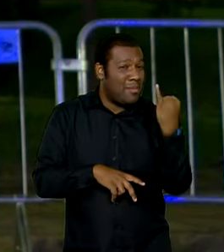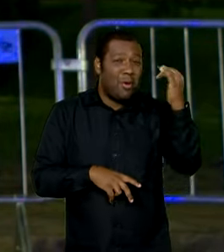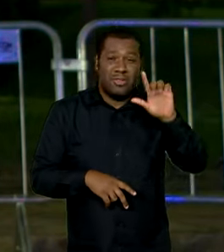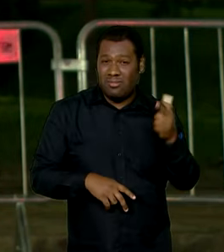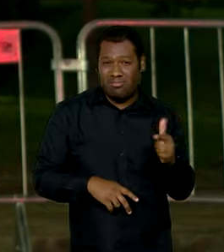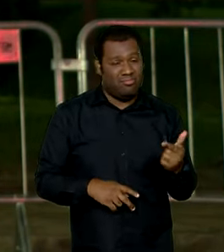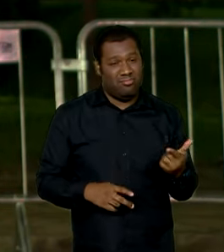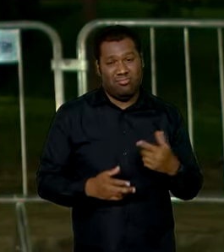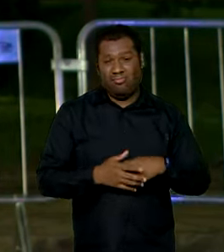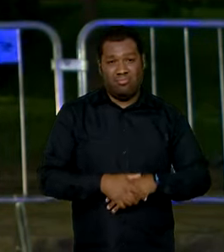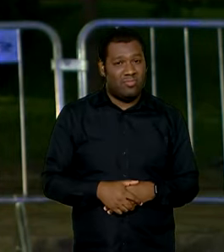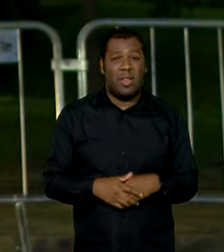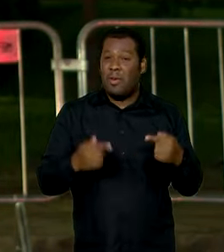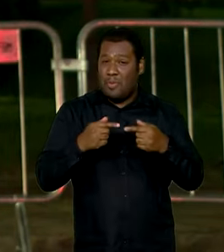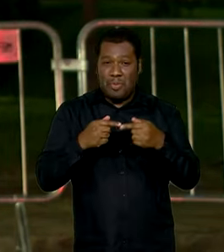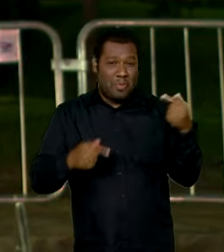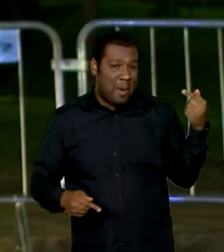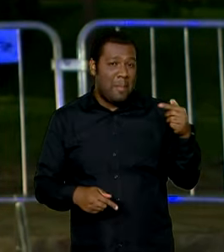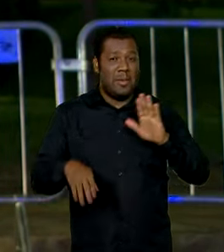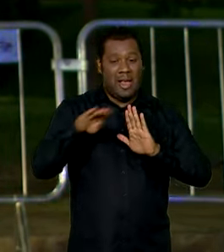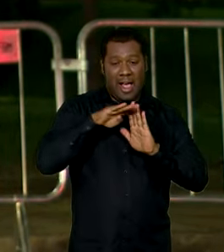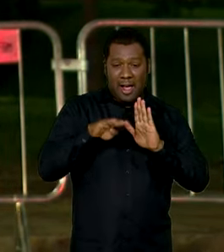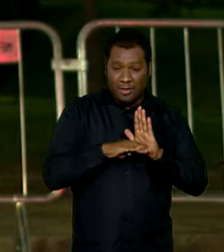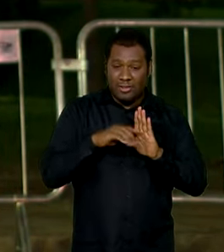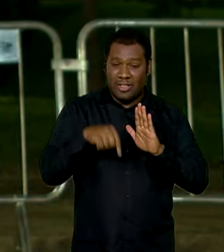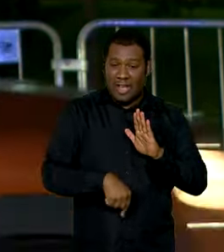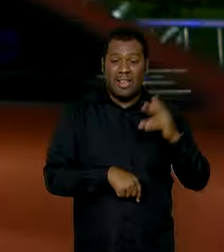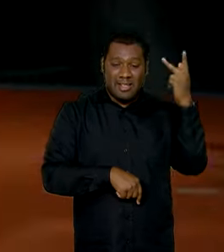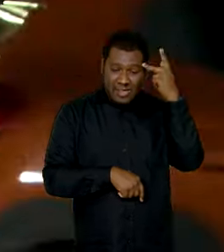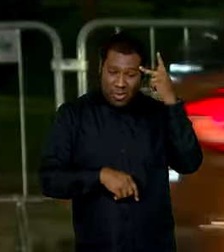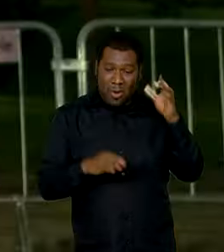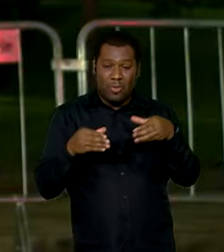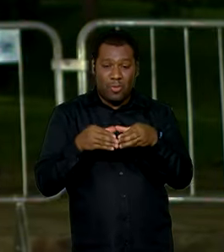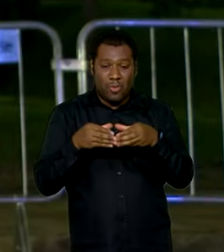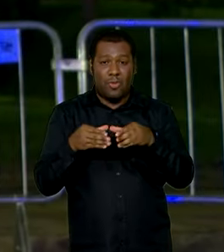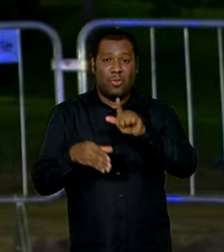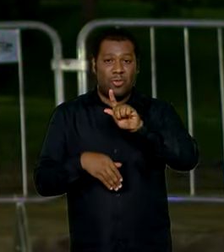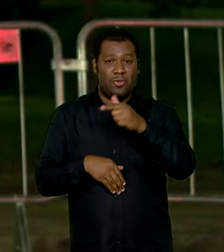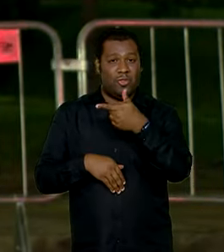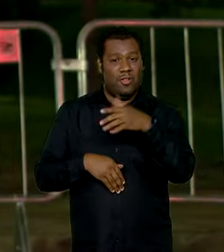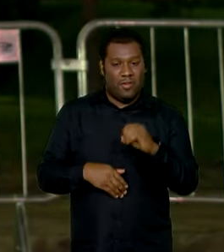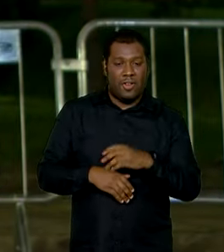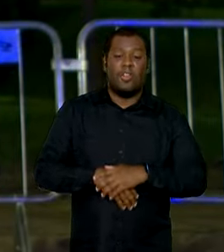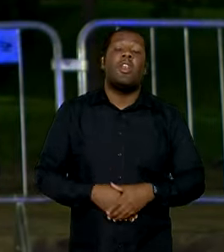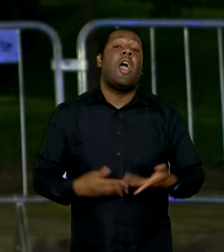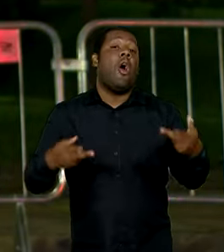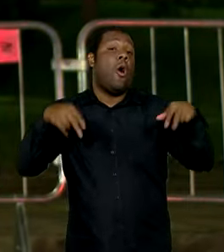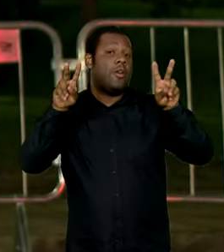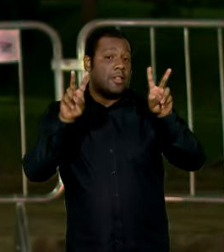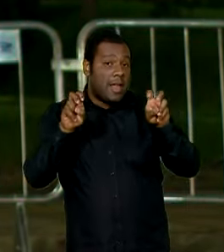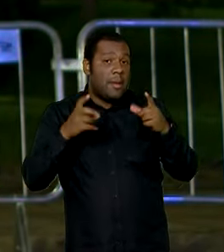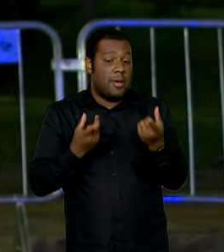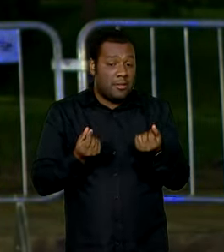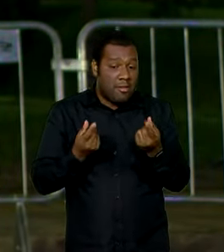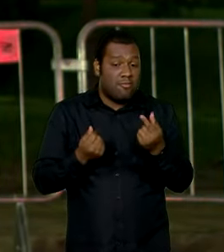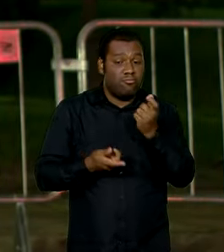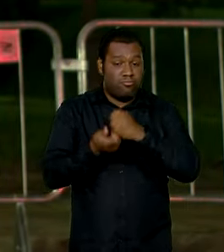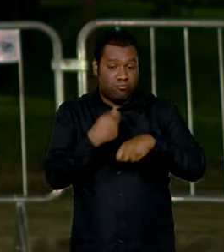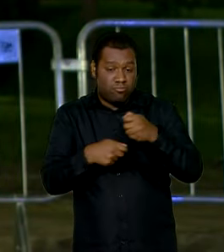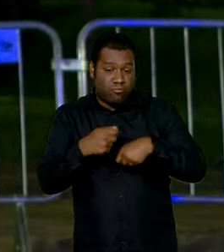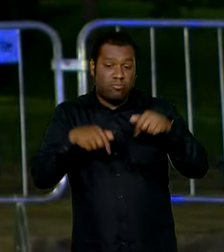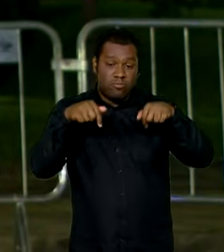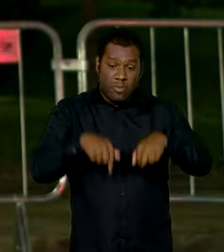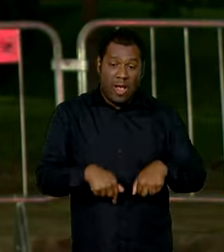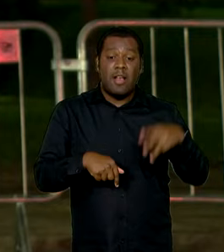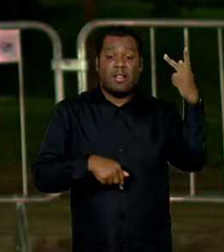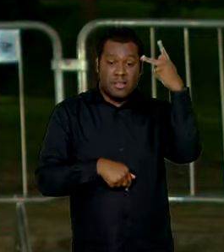faria parte da agenda aqui em São Paulo. Com relação à trilha financeira, tema aí sim tratado aqui em São